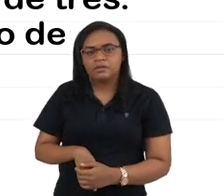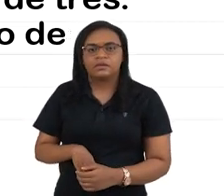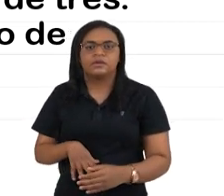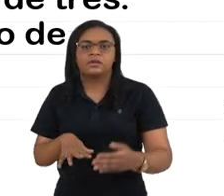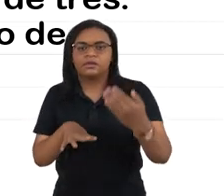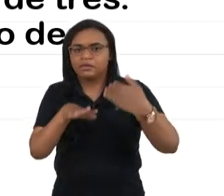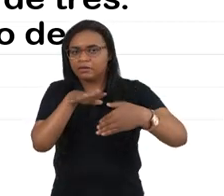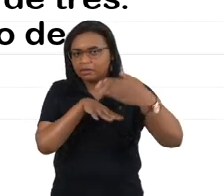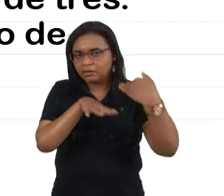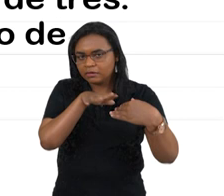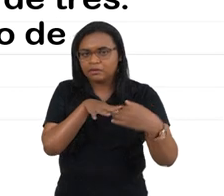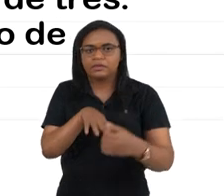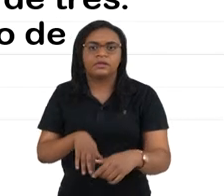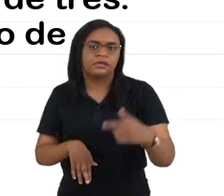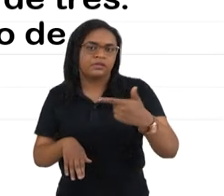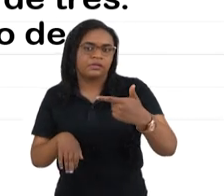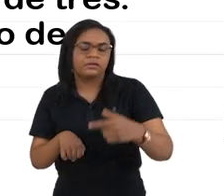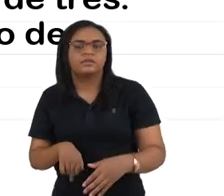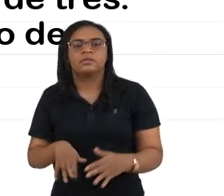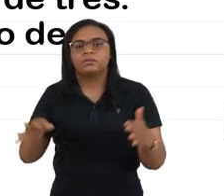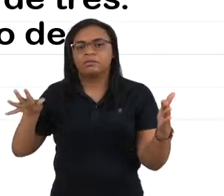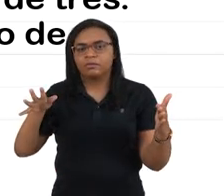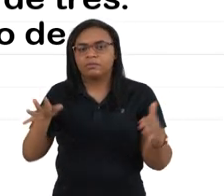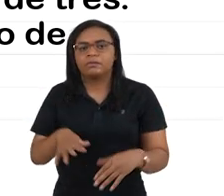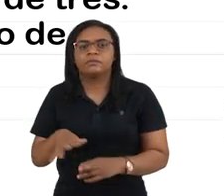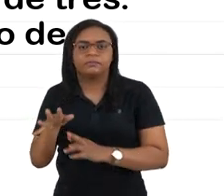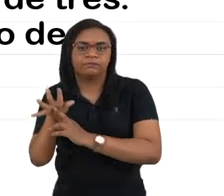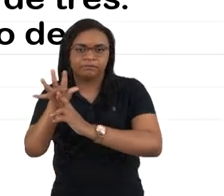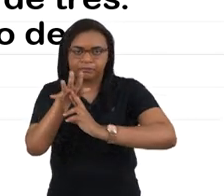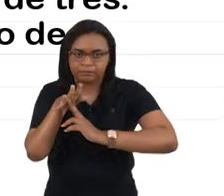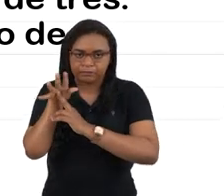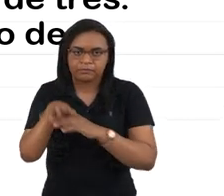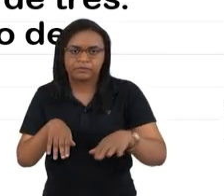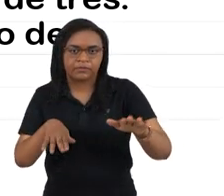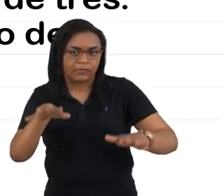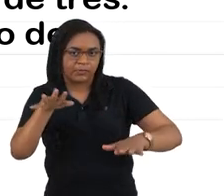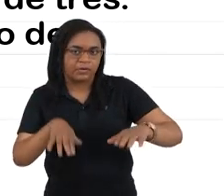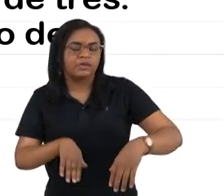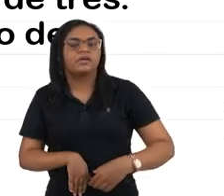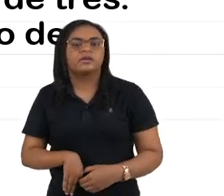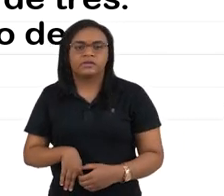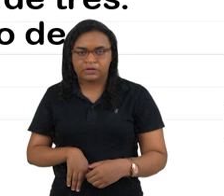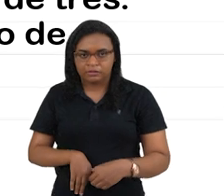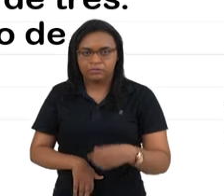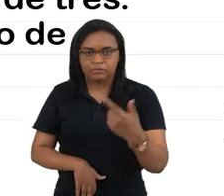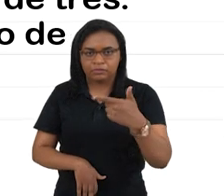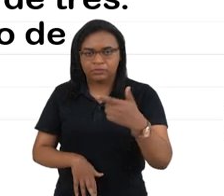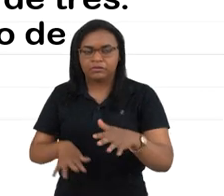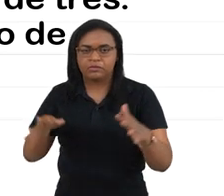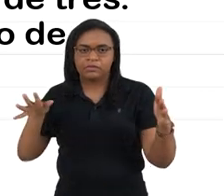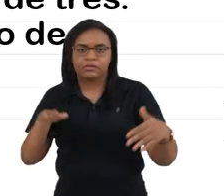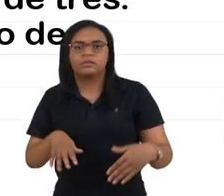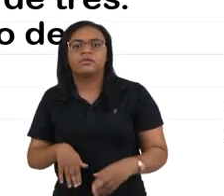direta e inversa na relação entre duas grandezas, representar a relação de proporcionalidade entre duas grandezas por uma